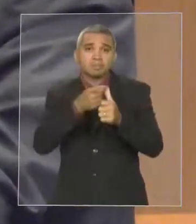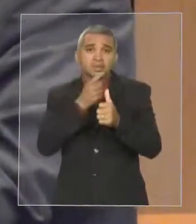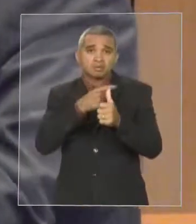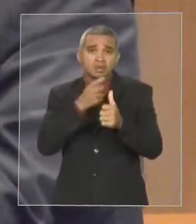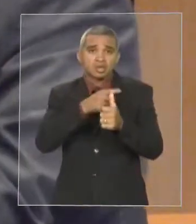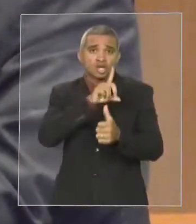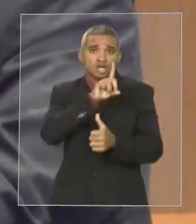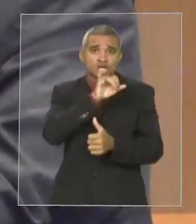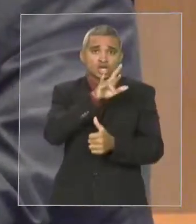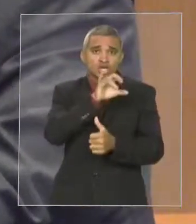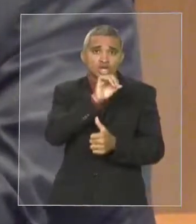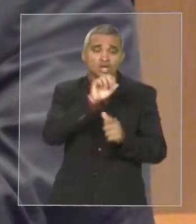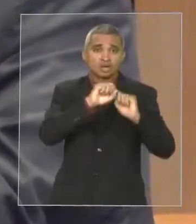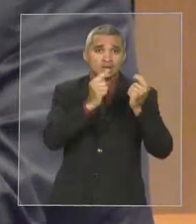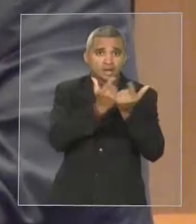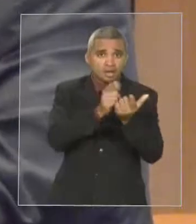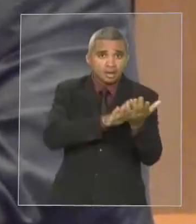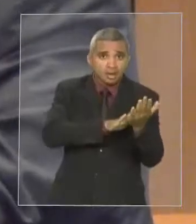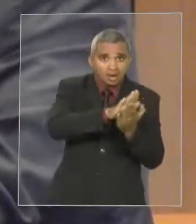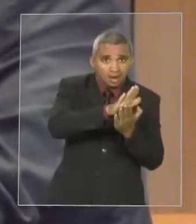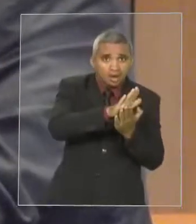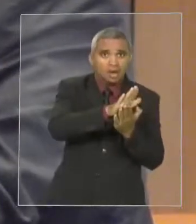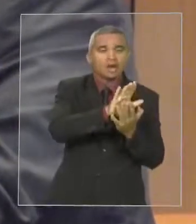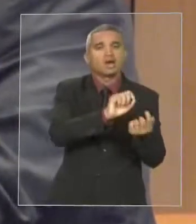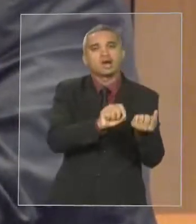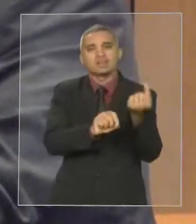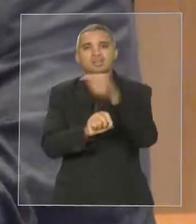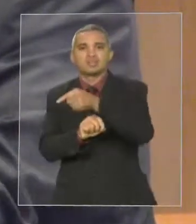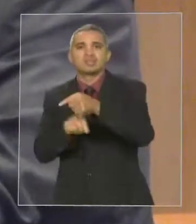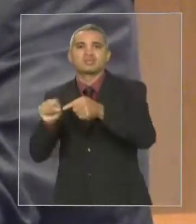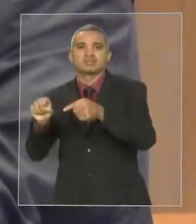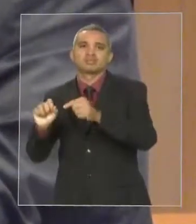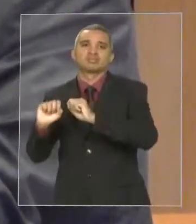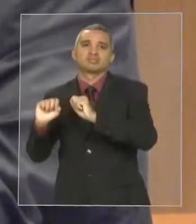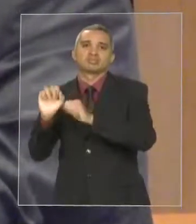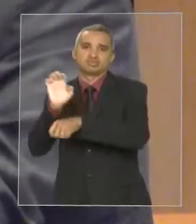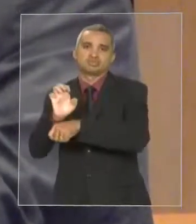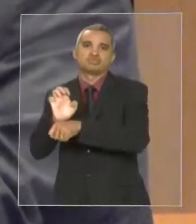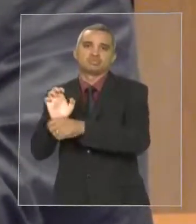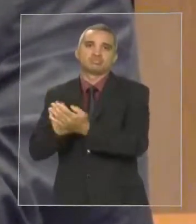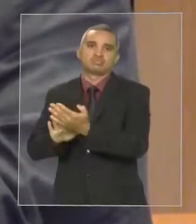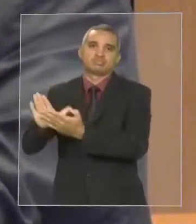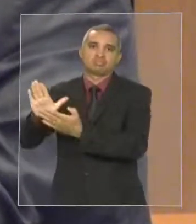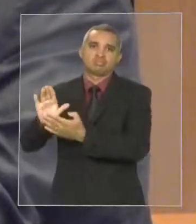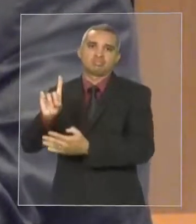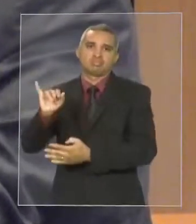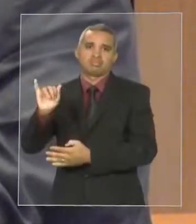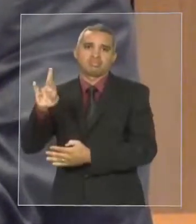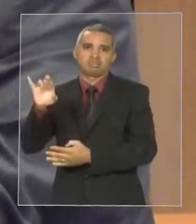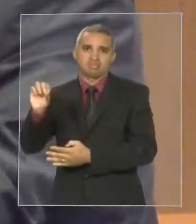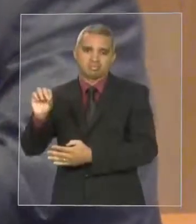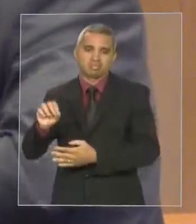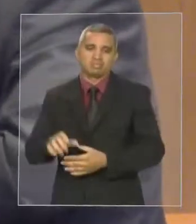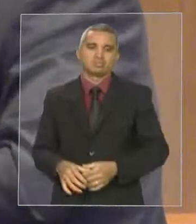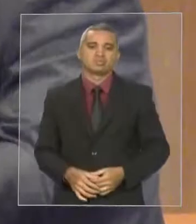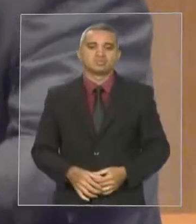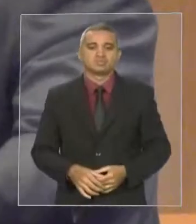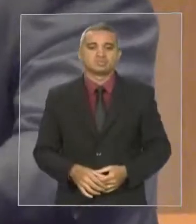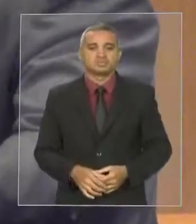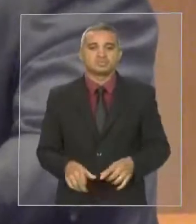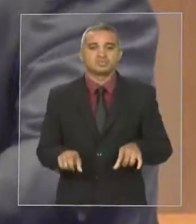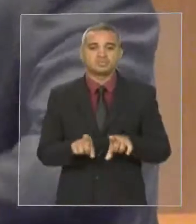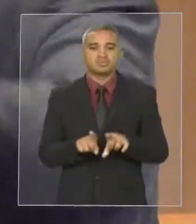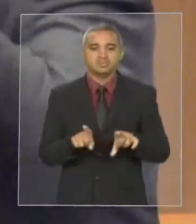nisso tudo, a princípio, a vinda de grandes empreendimentos para o nosso Estado tem um lado